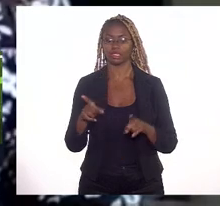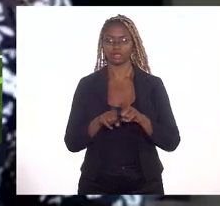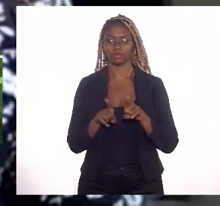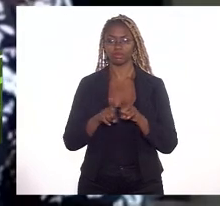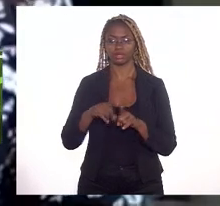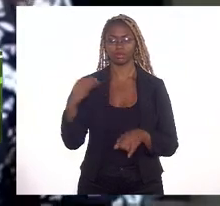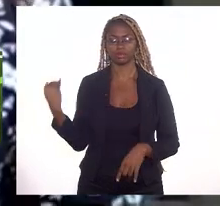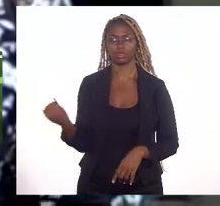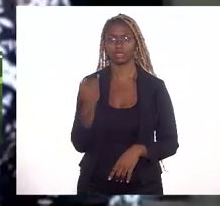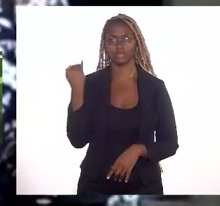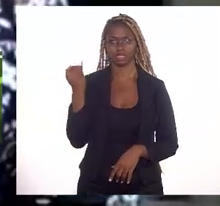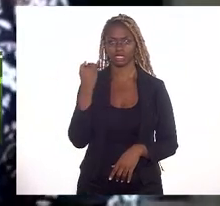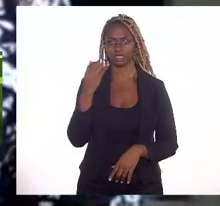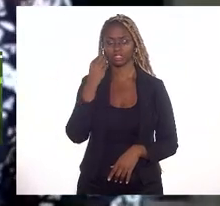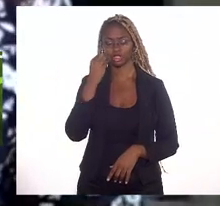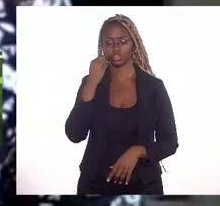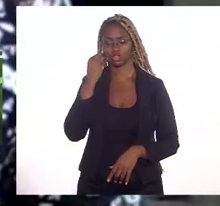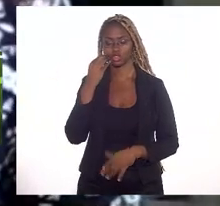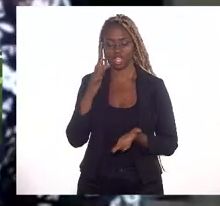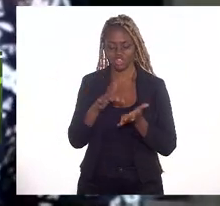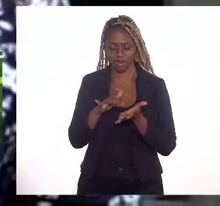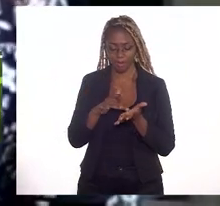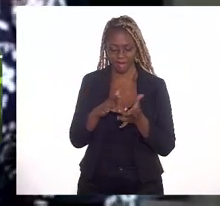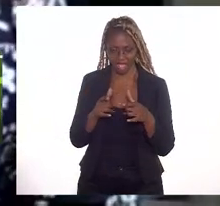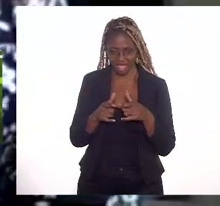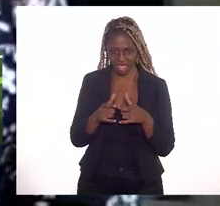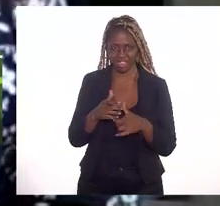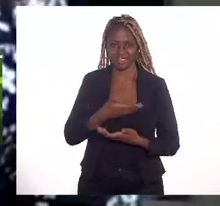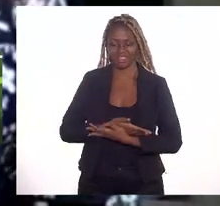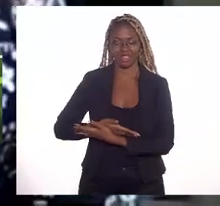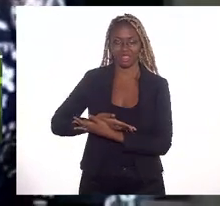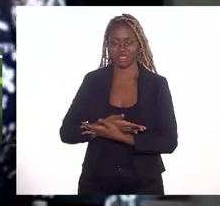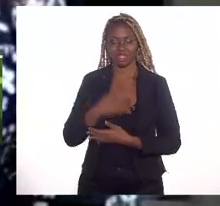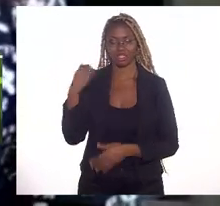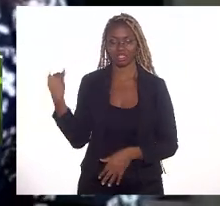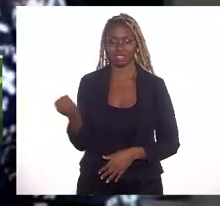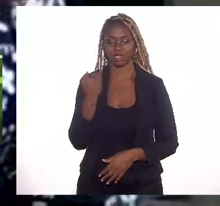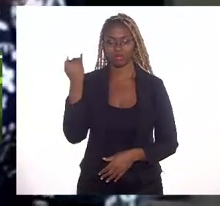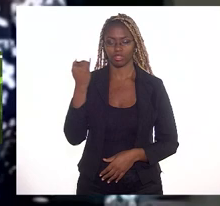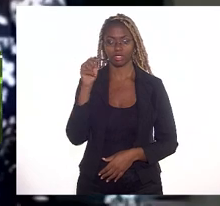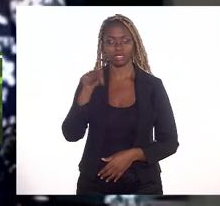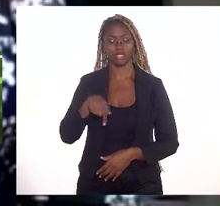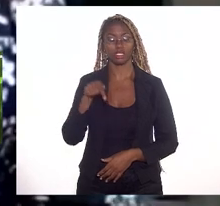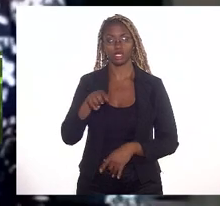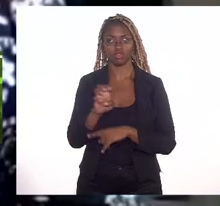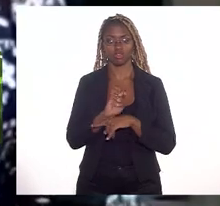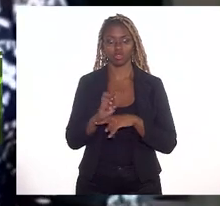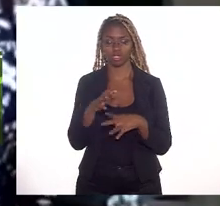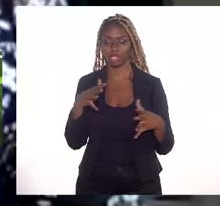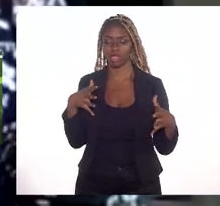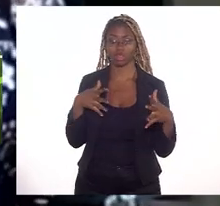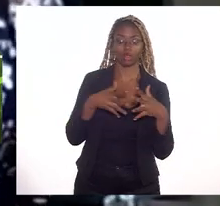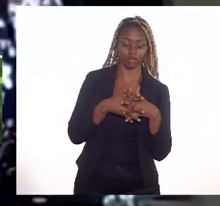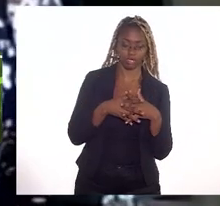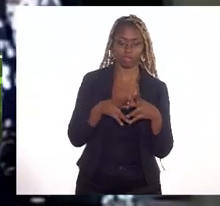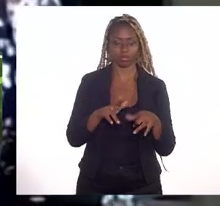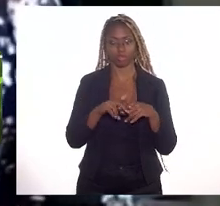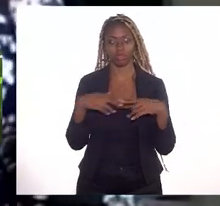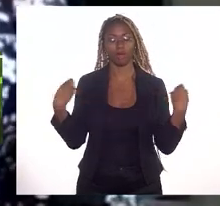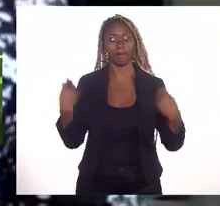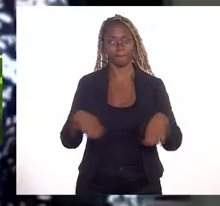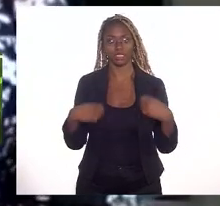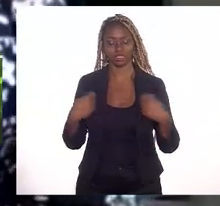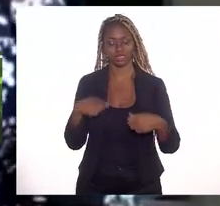do pezinho, que é de suma importância e que no nosso estado está sobre intervenção. E a gente precisa que essa